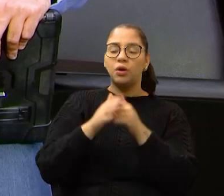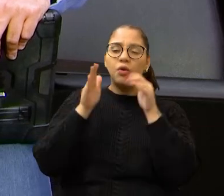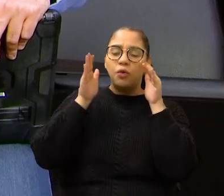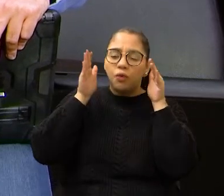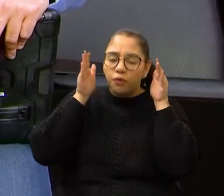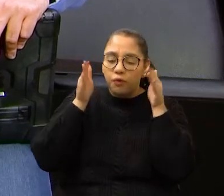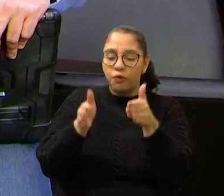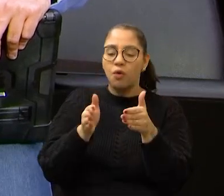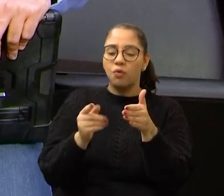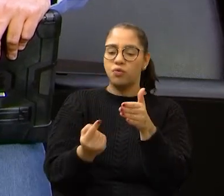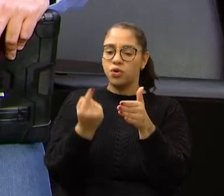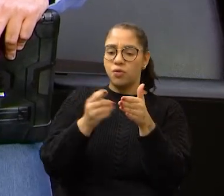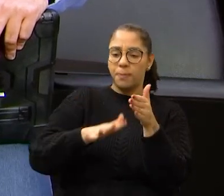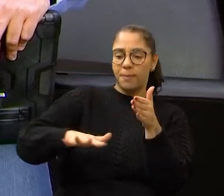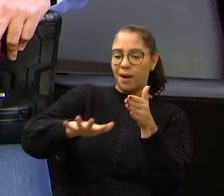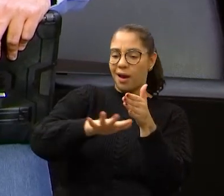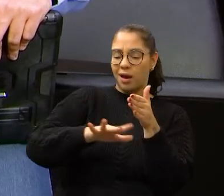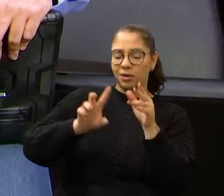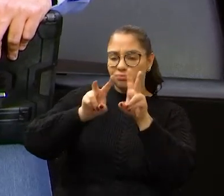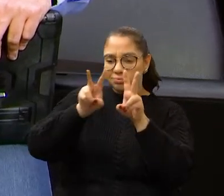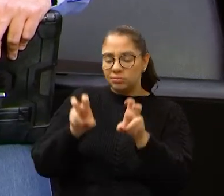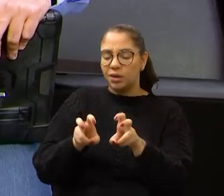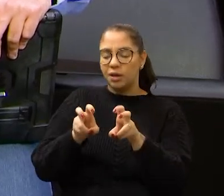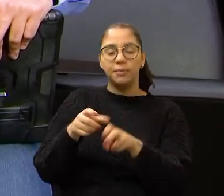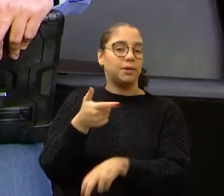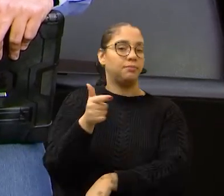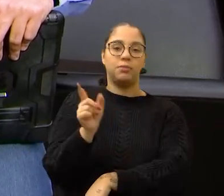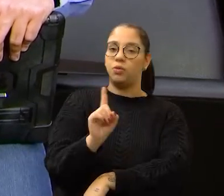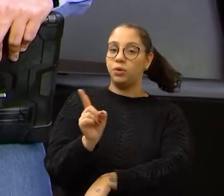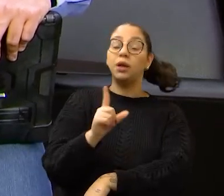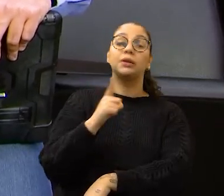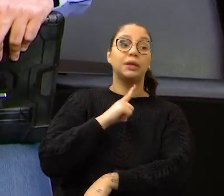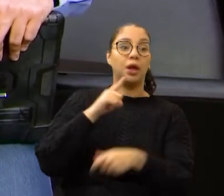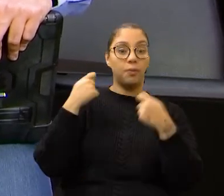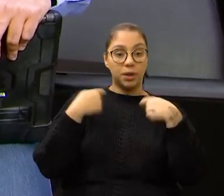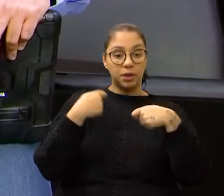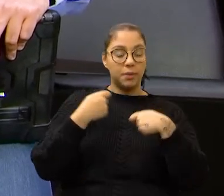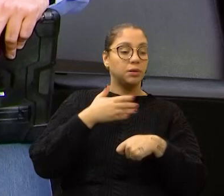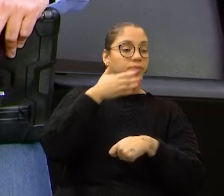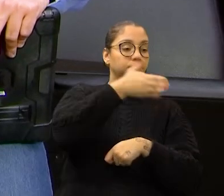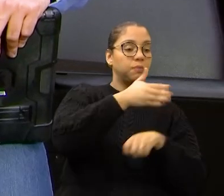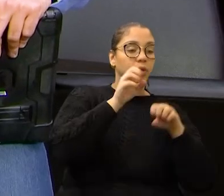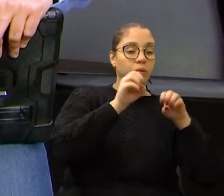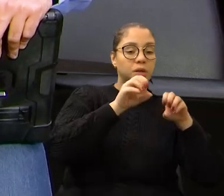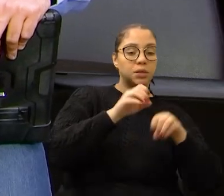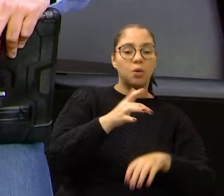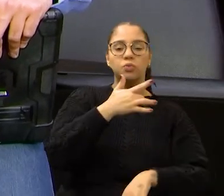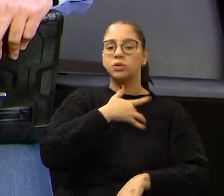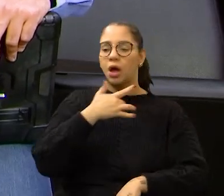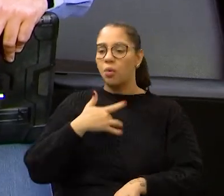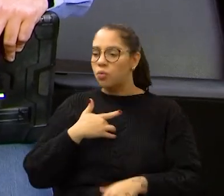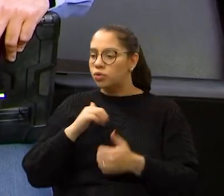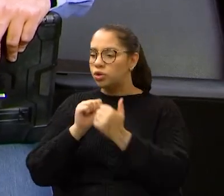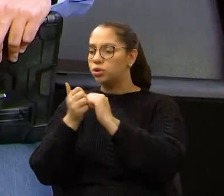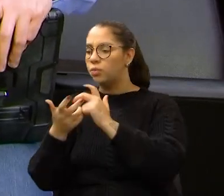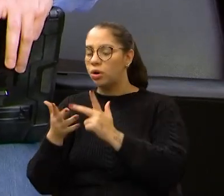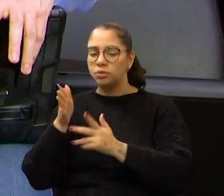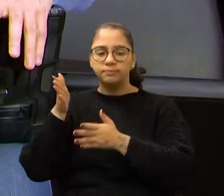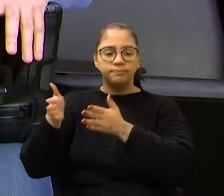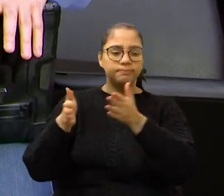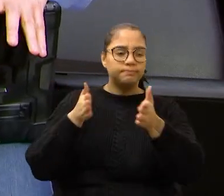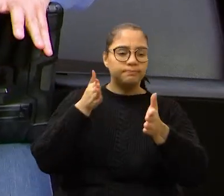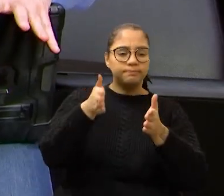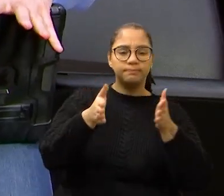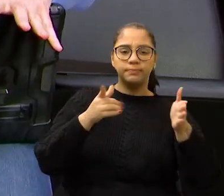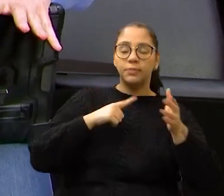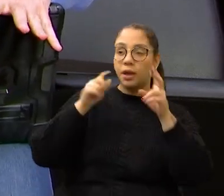acompanhando, o seu foco ele não fica específico em um determinado assunto. Existe uma demanda, você vai na educação, na saúde, no esporte. O seu